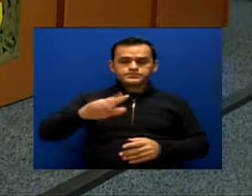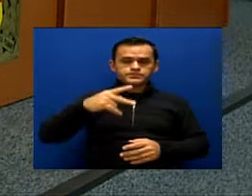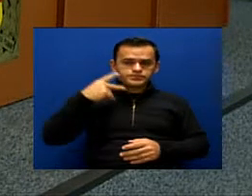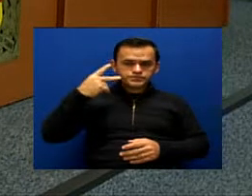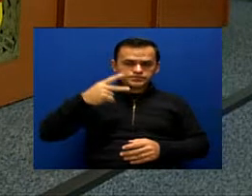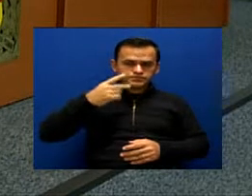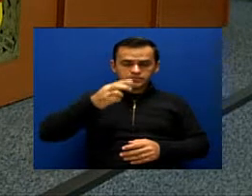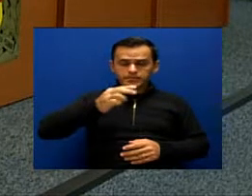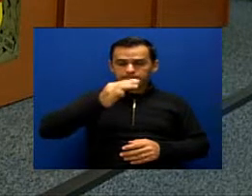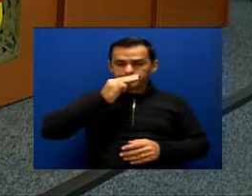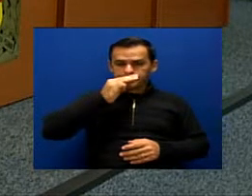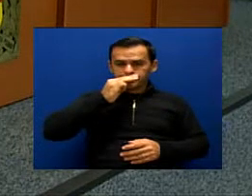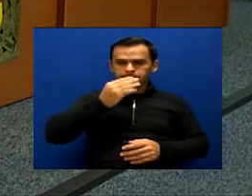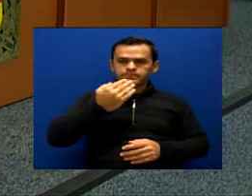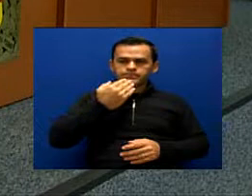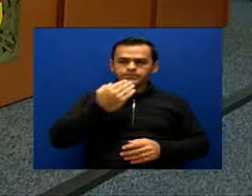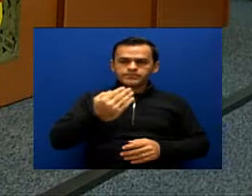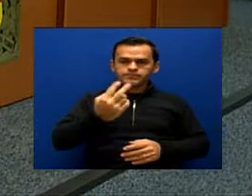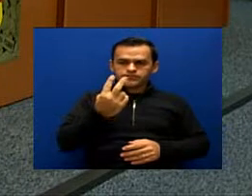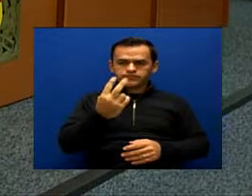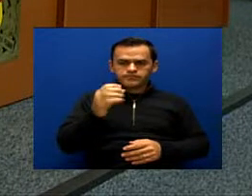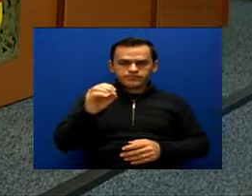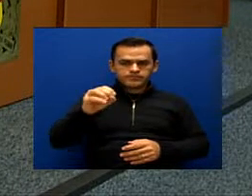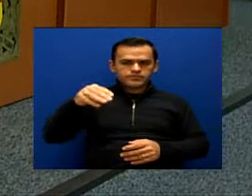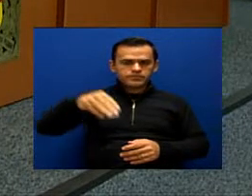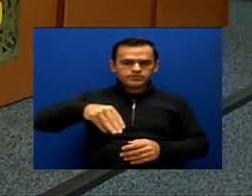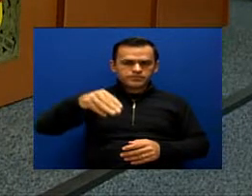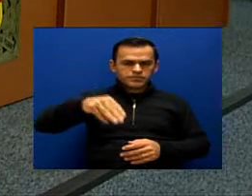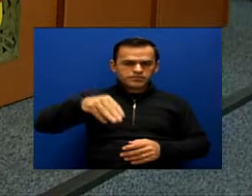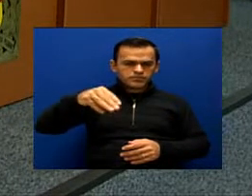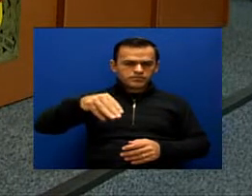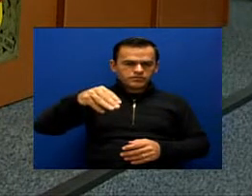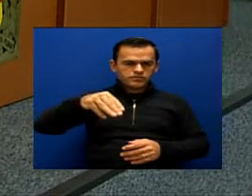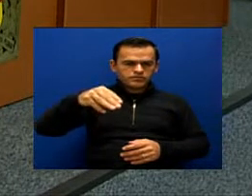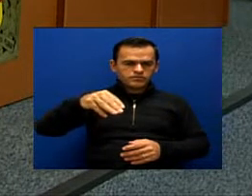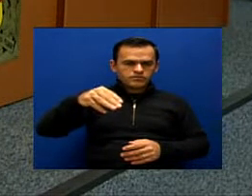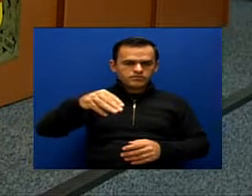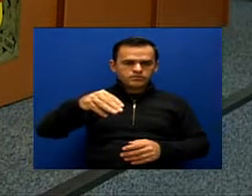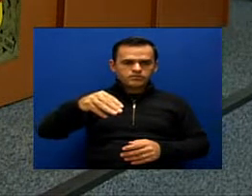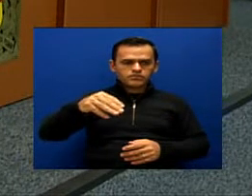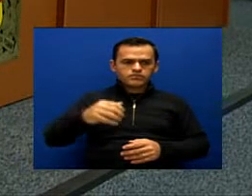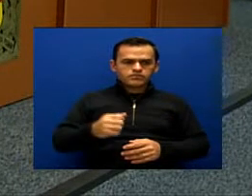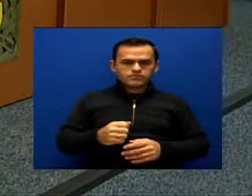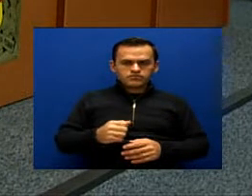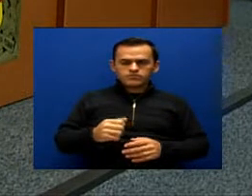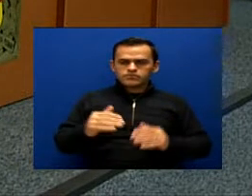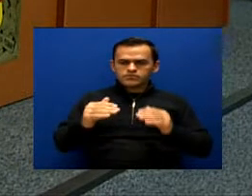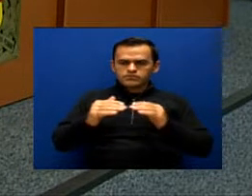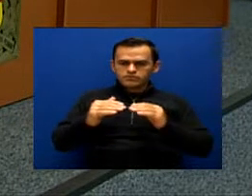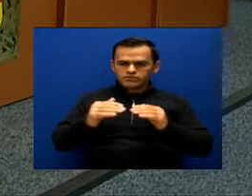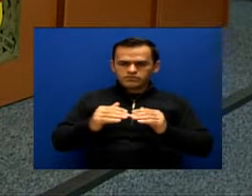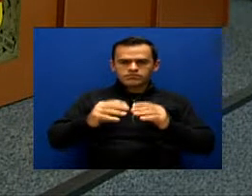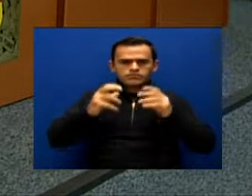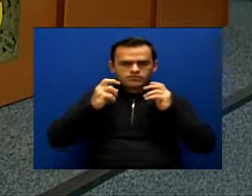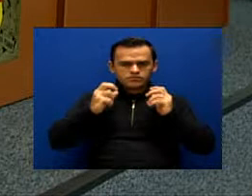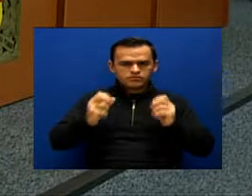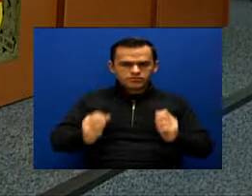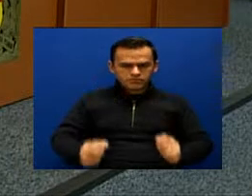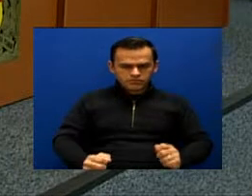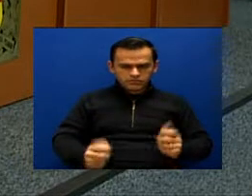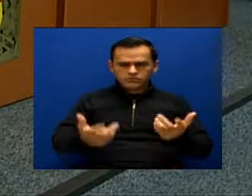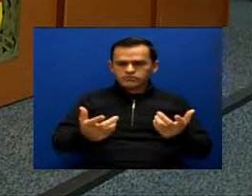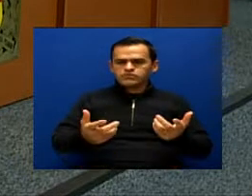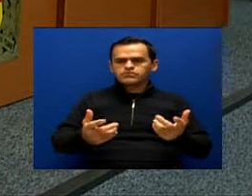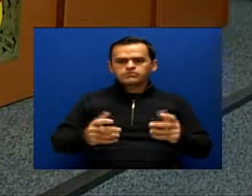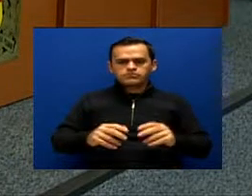Vereador Martinez pediu menor tempo e coloca em votação 20 minutos. Os vereadores concordam, permanecem como estão, os contrários